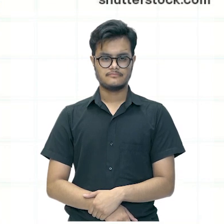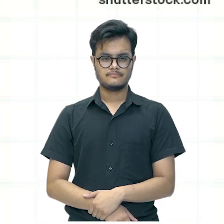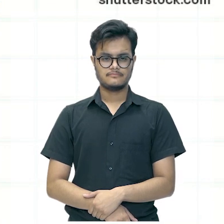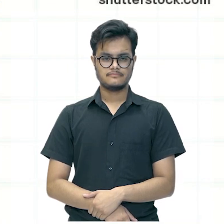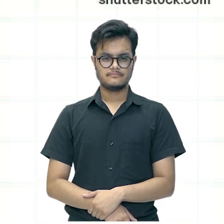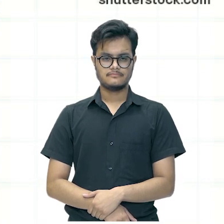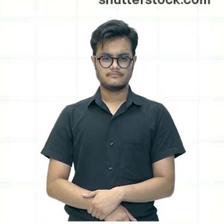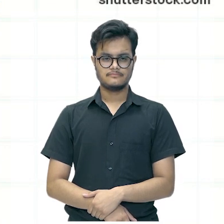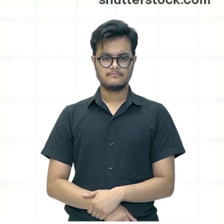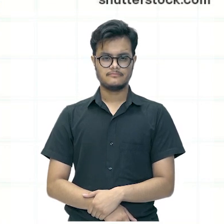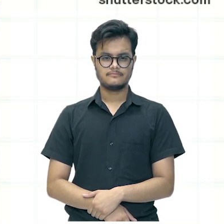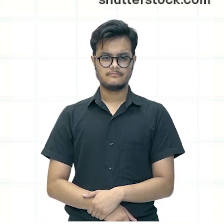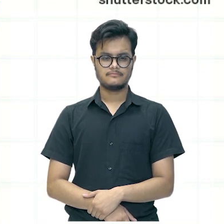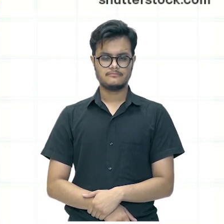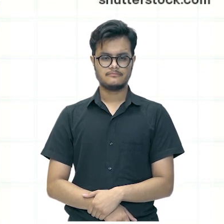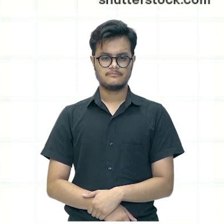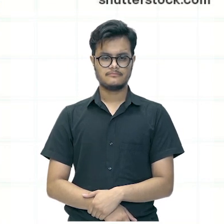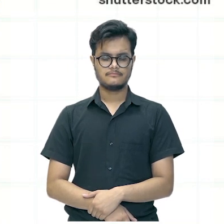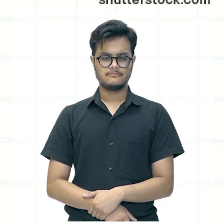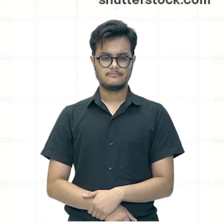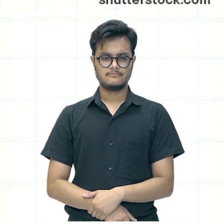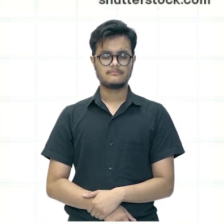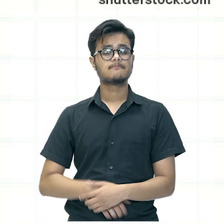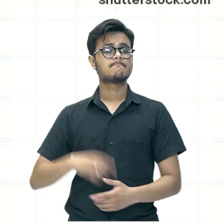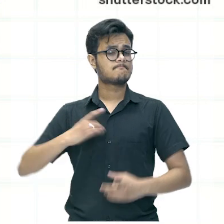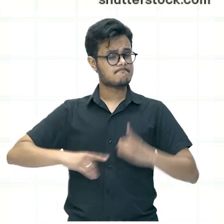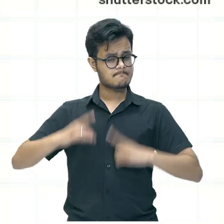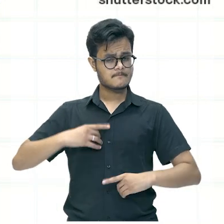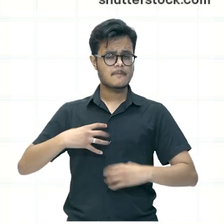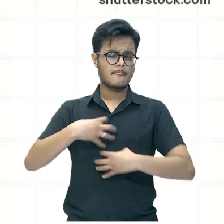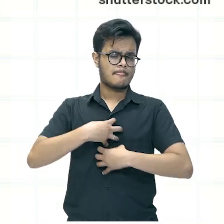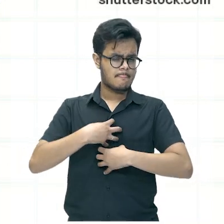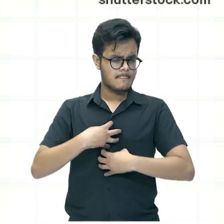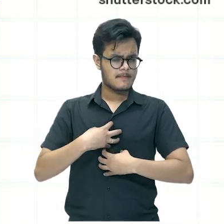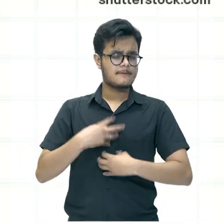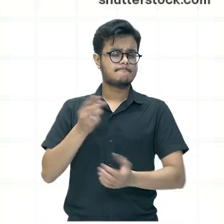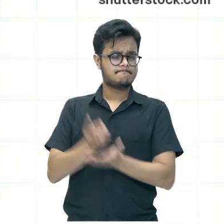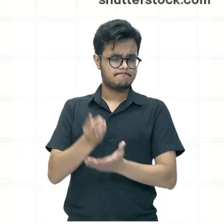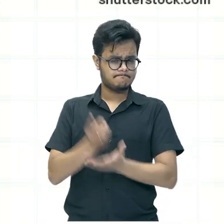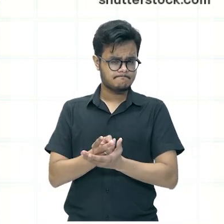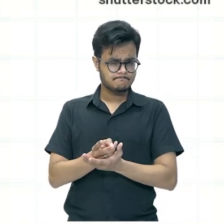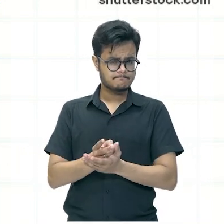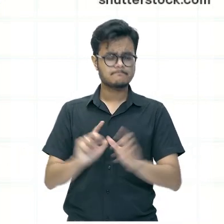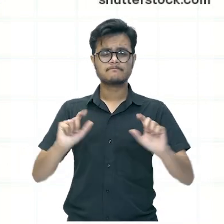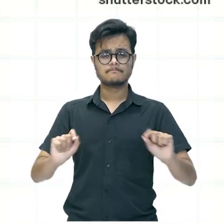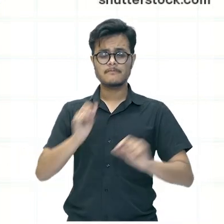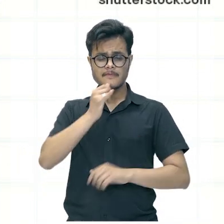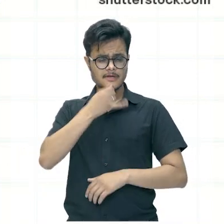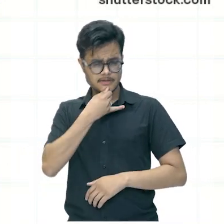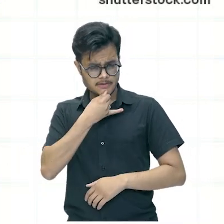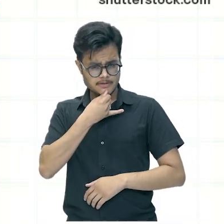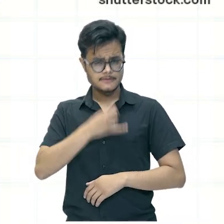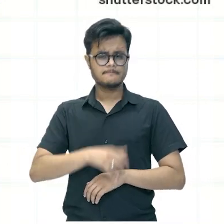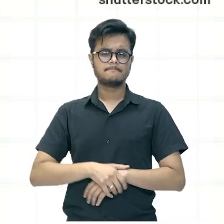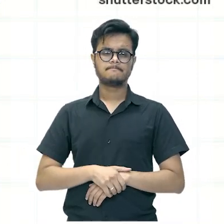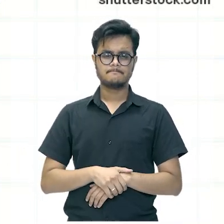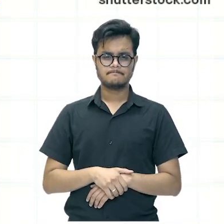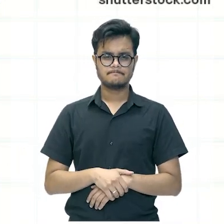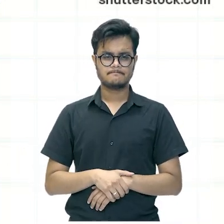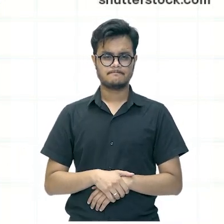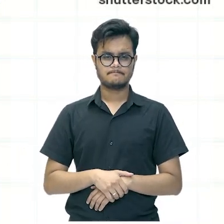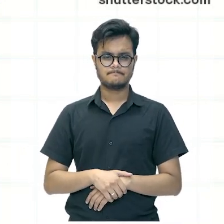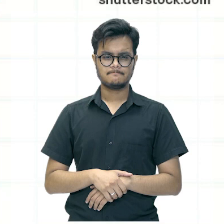ela causa um sentimento persistente de sadness, de